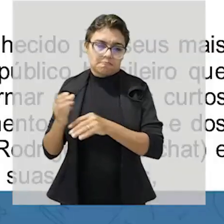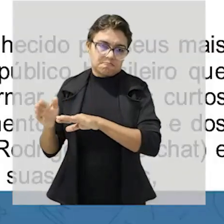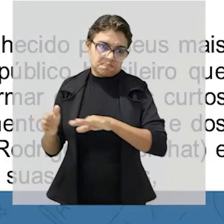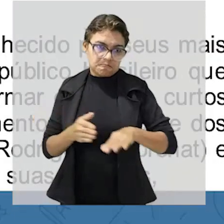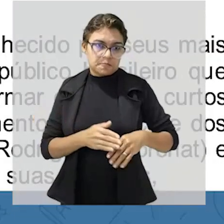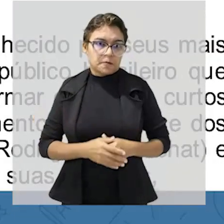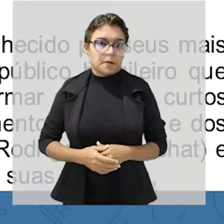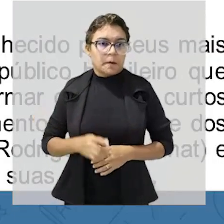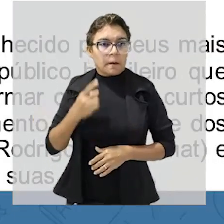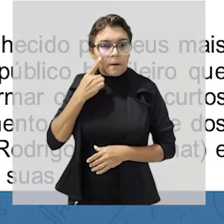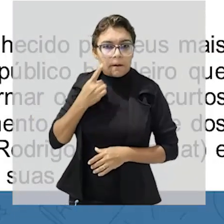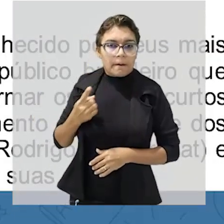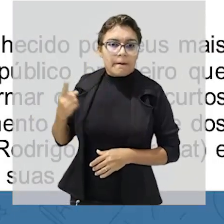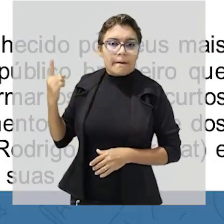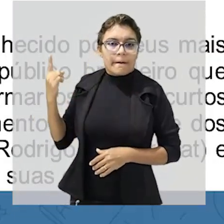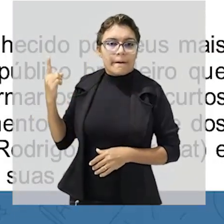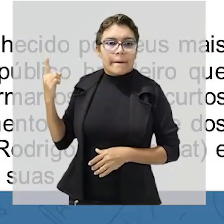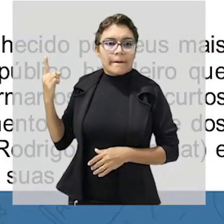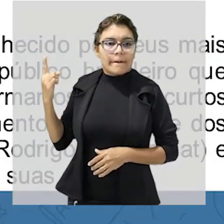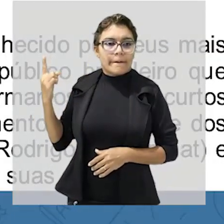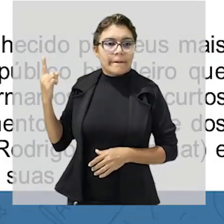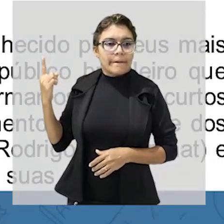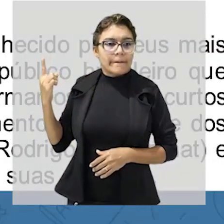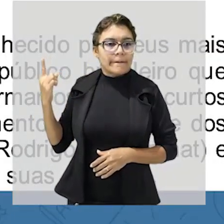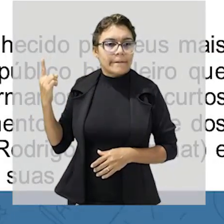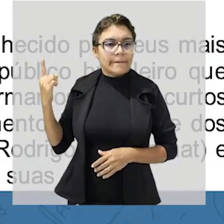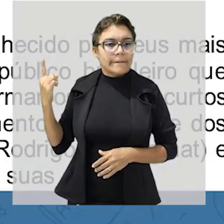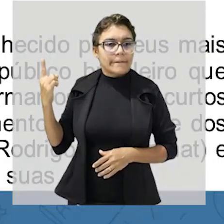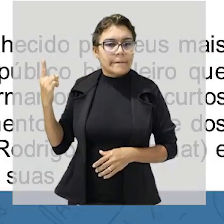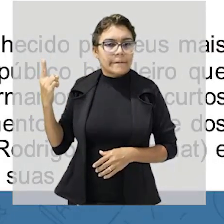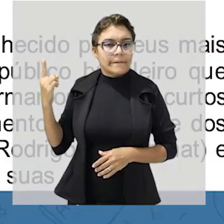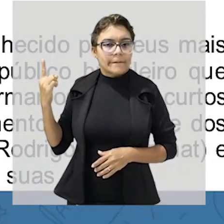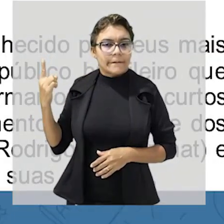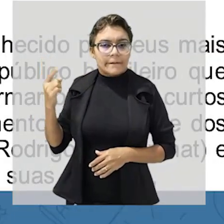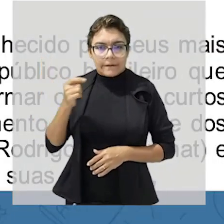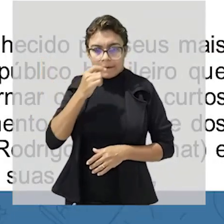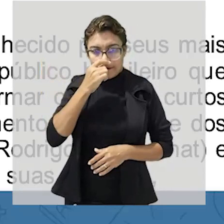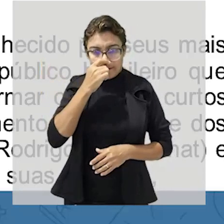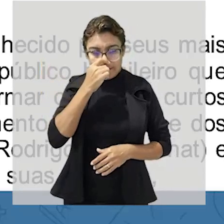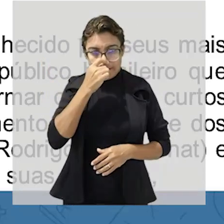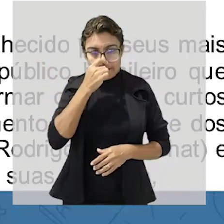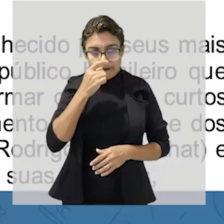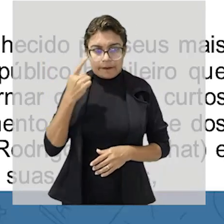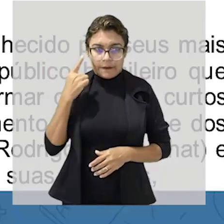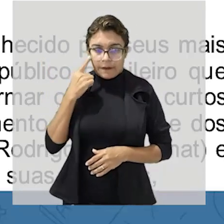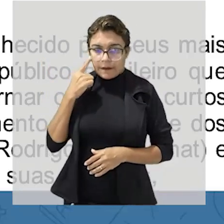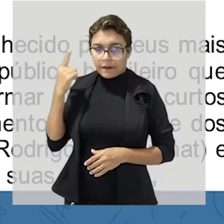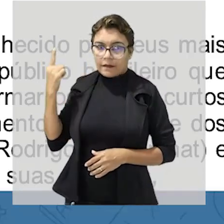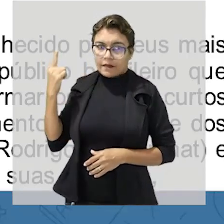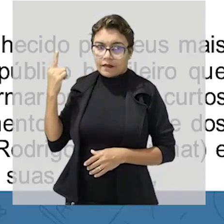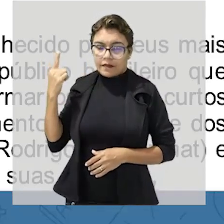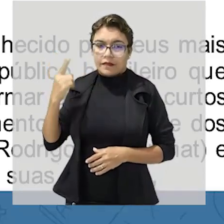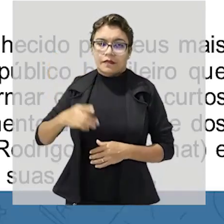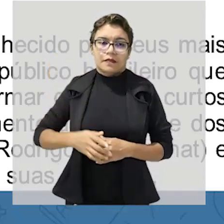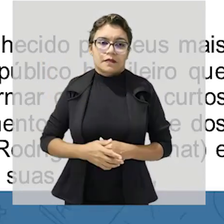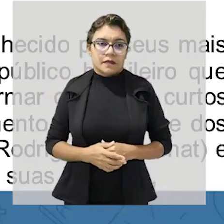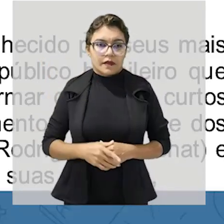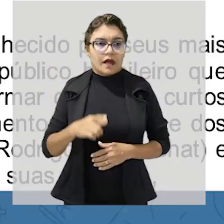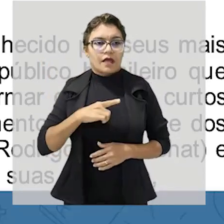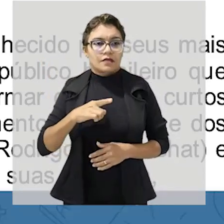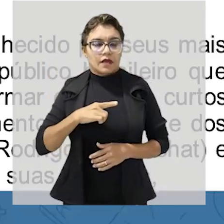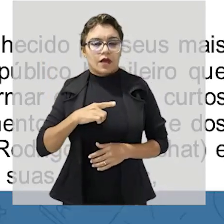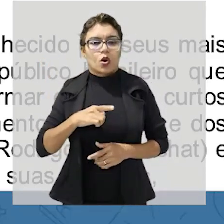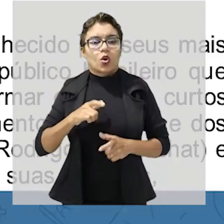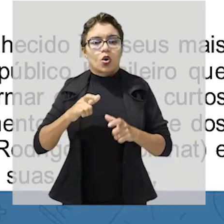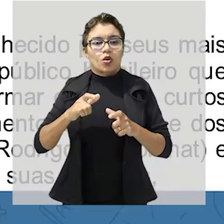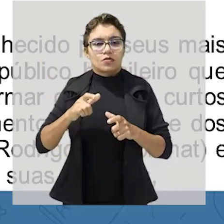informação sendo divulgada aí na internet e não tem fonte. Então, se não tem fonte, não compartilhe.